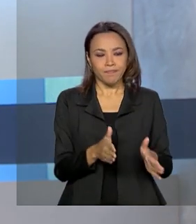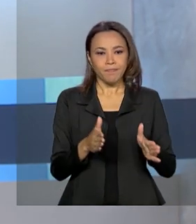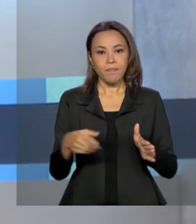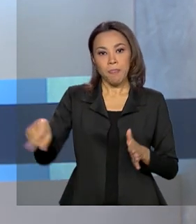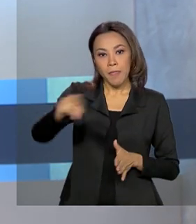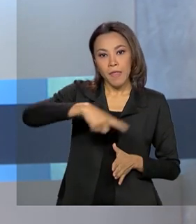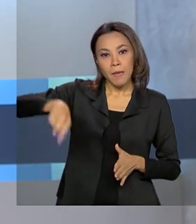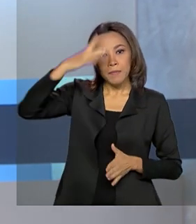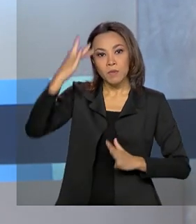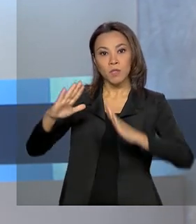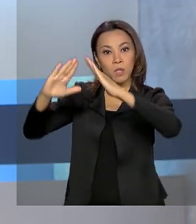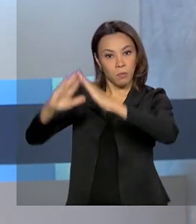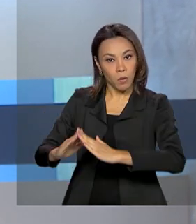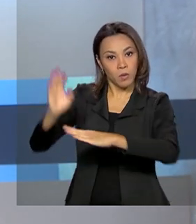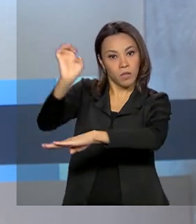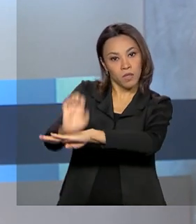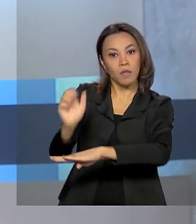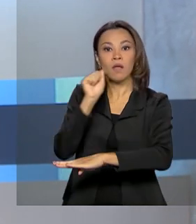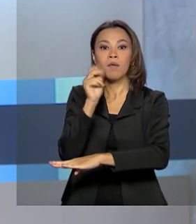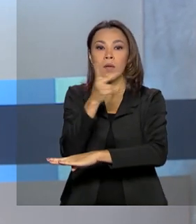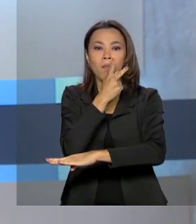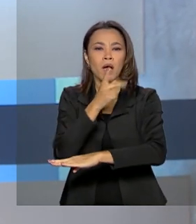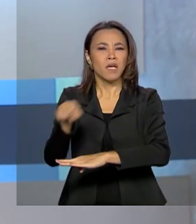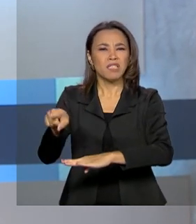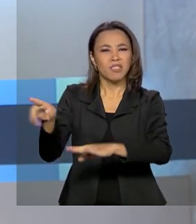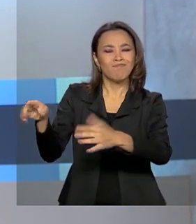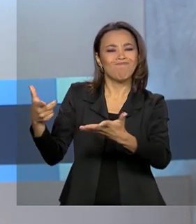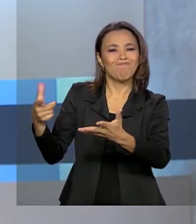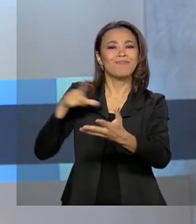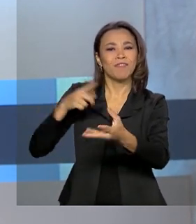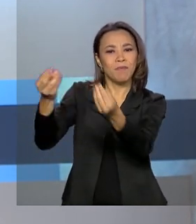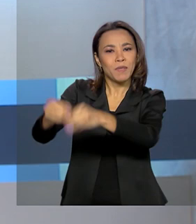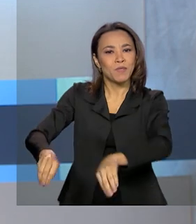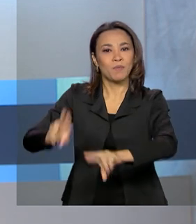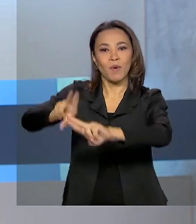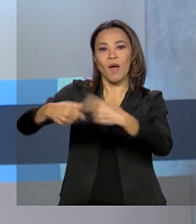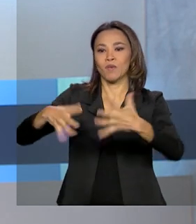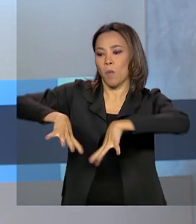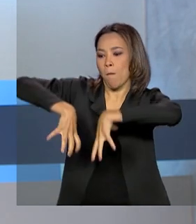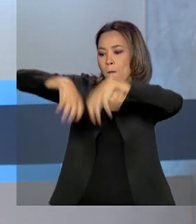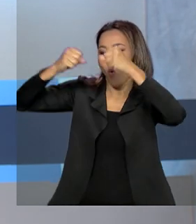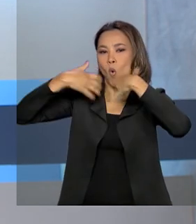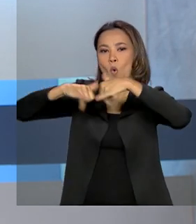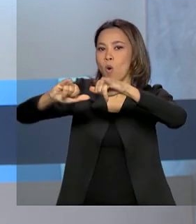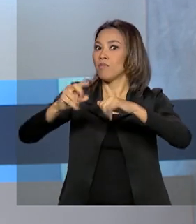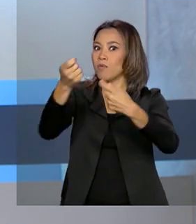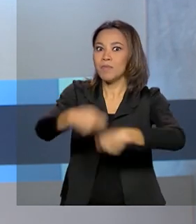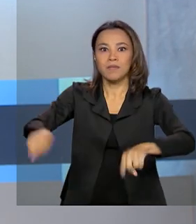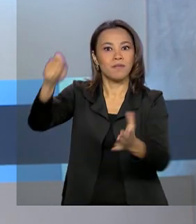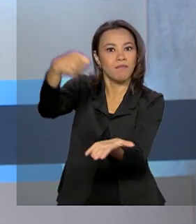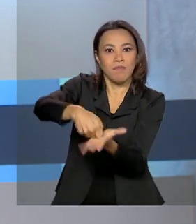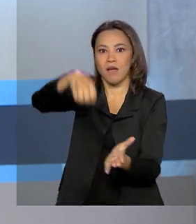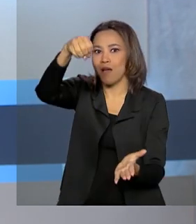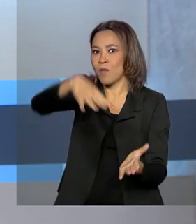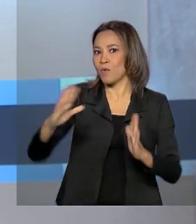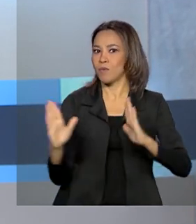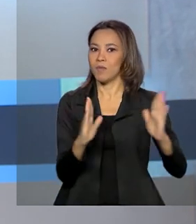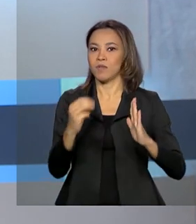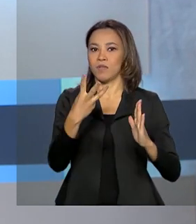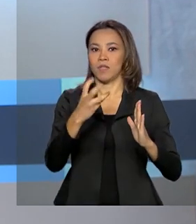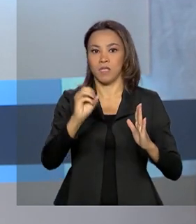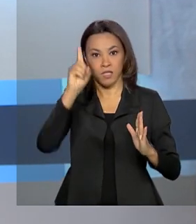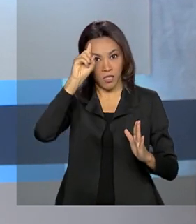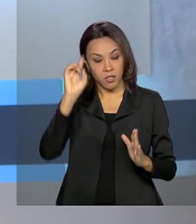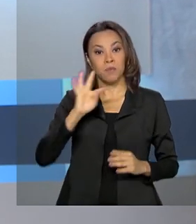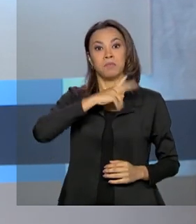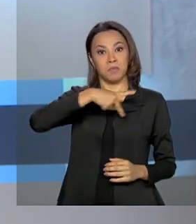Moradores do Amapá, atingidos pela falta de energia, não vão precisar pagar a conta de luz dos últimos 30 dias. O presidente Jair Bolsonaro